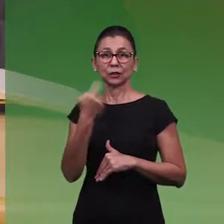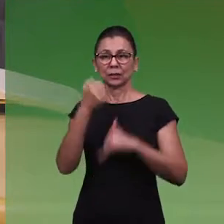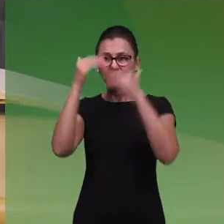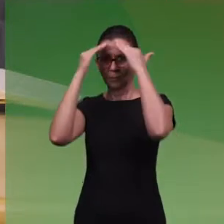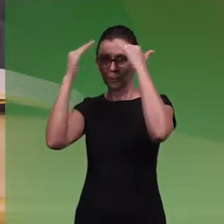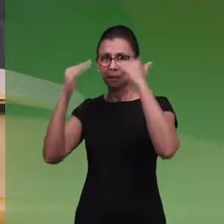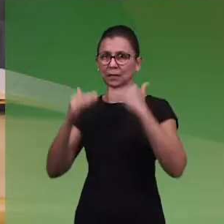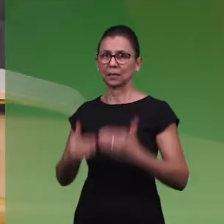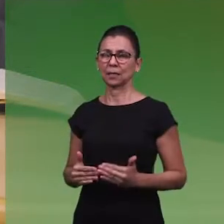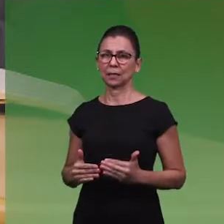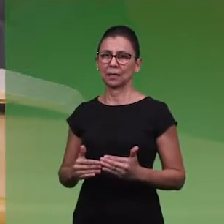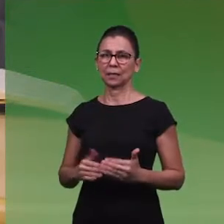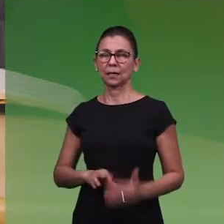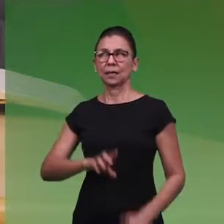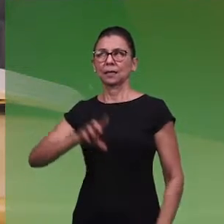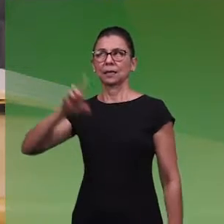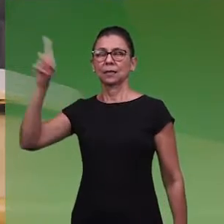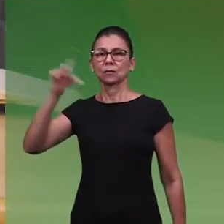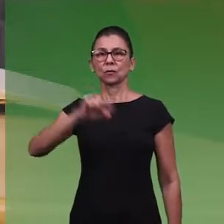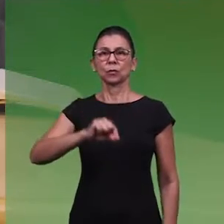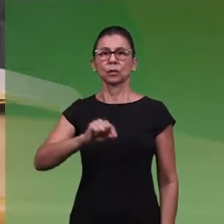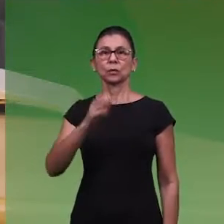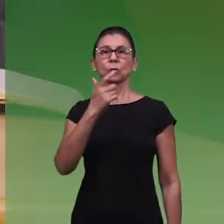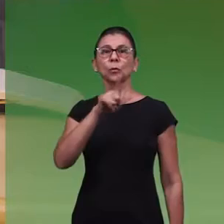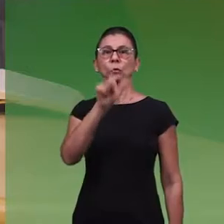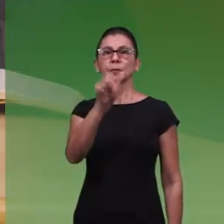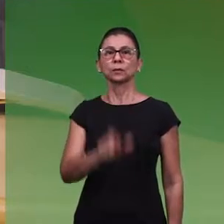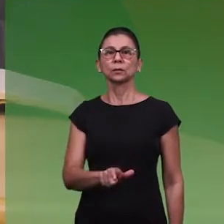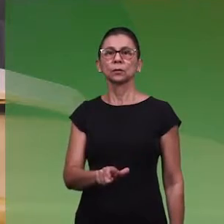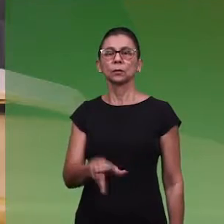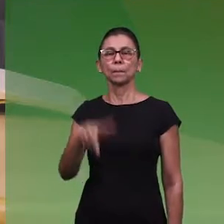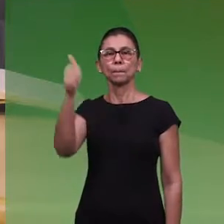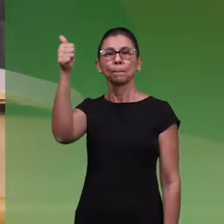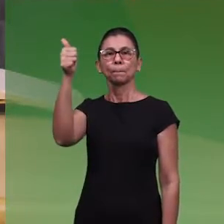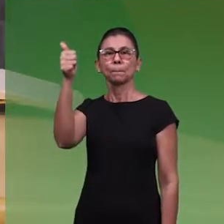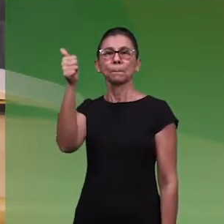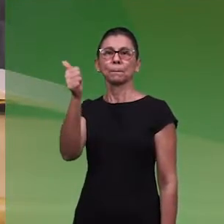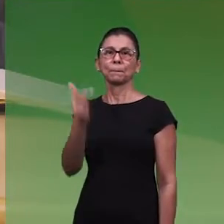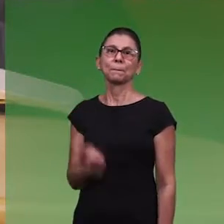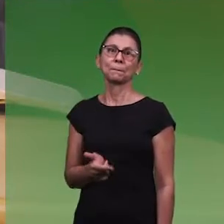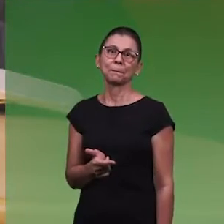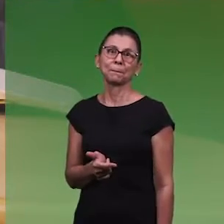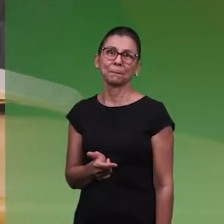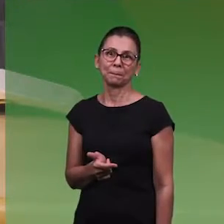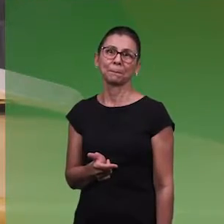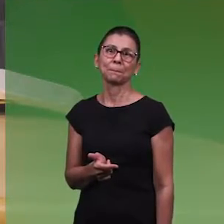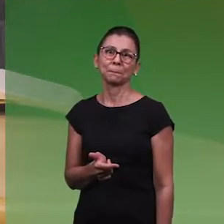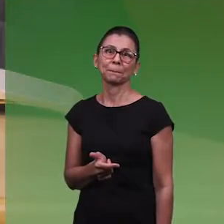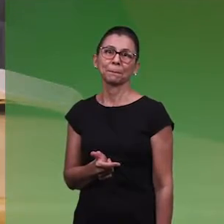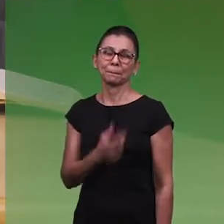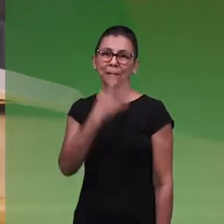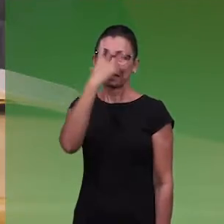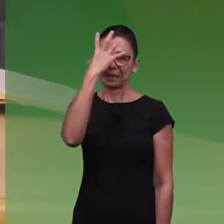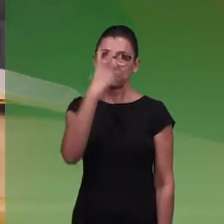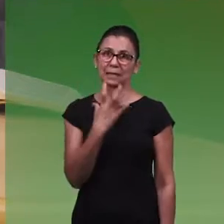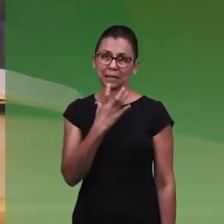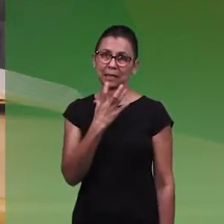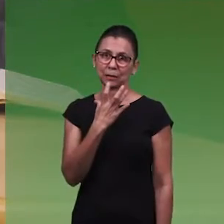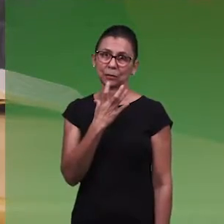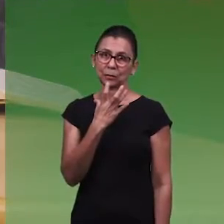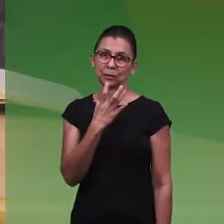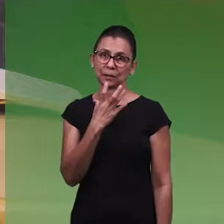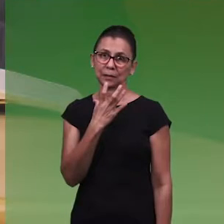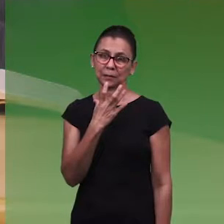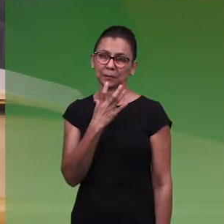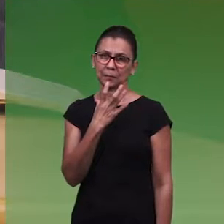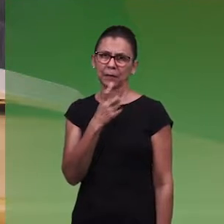Deus tem poder para levantar outro melhor do que nós. Não é? Muito sério isso. Muito sério. Aquele que vem